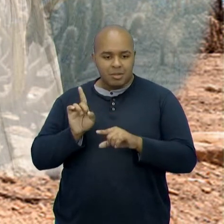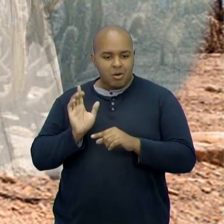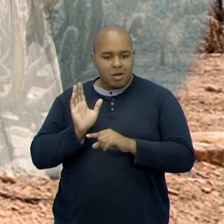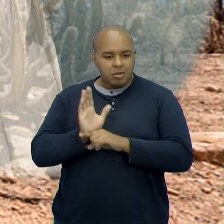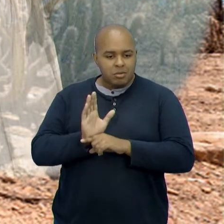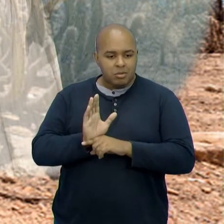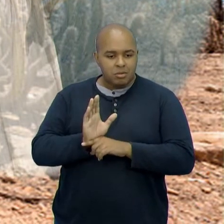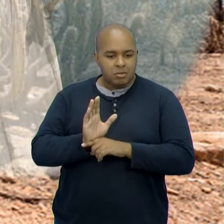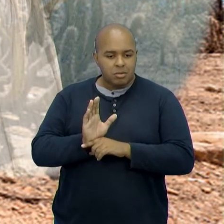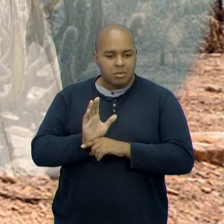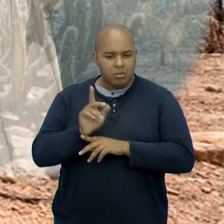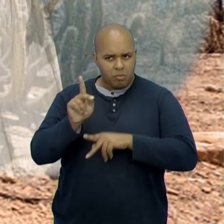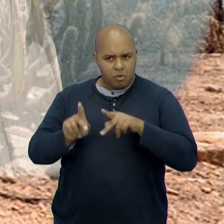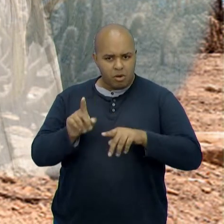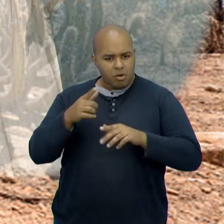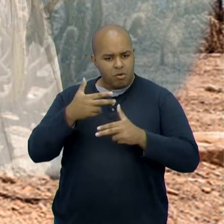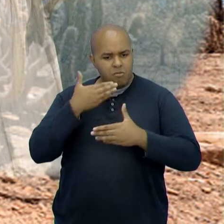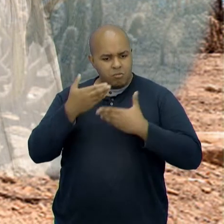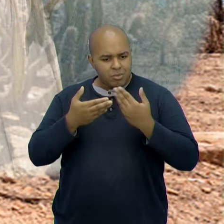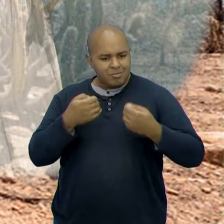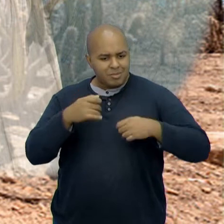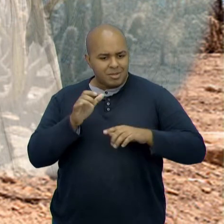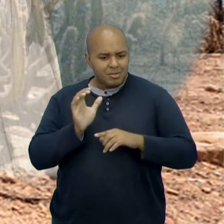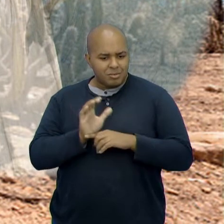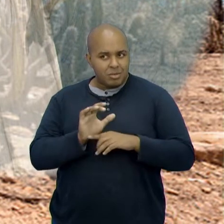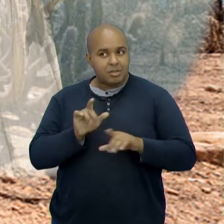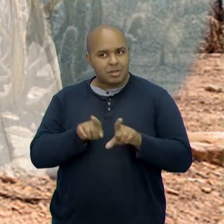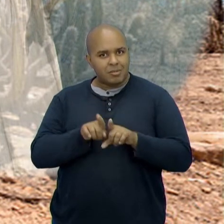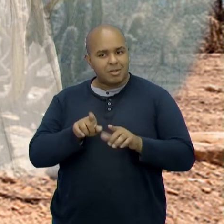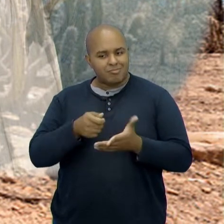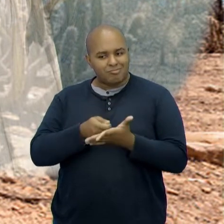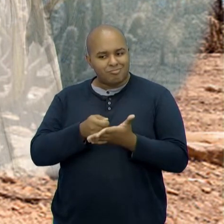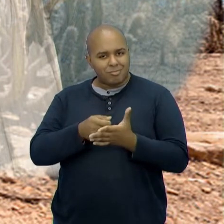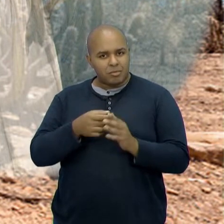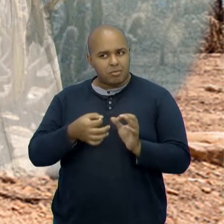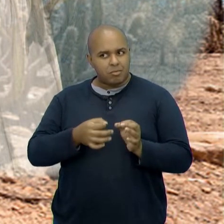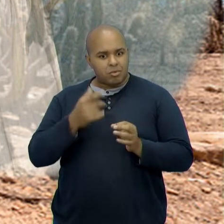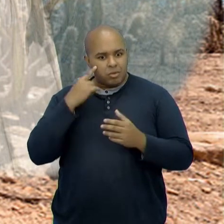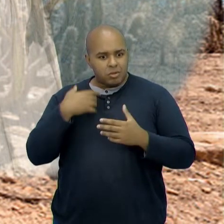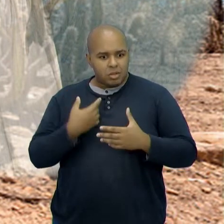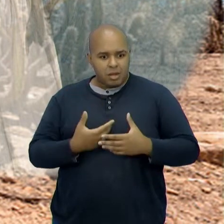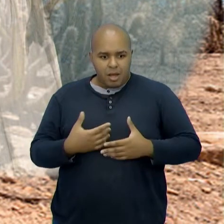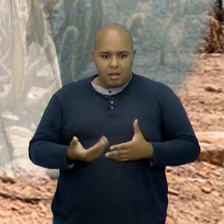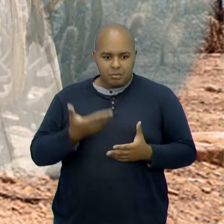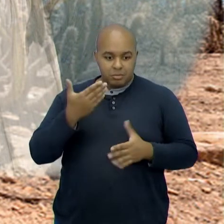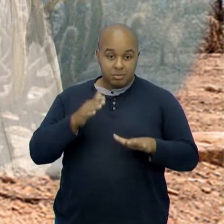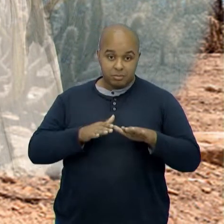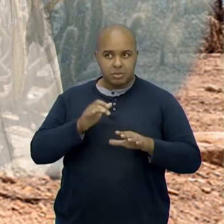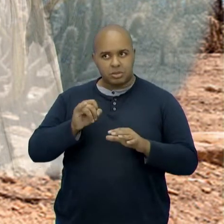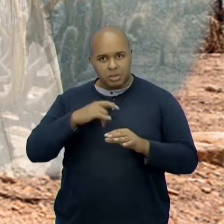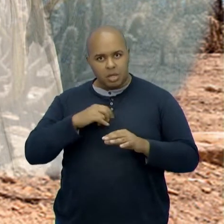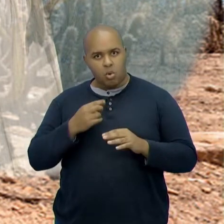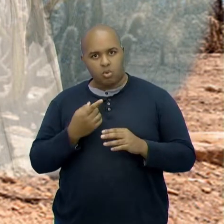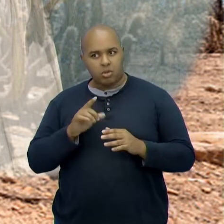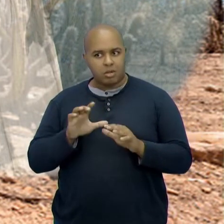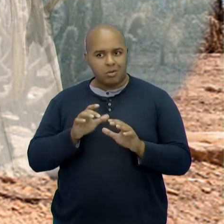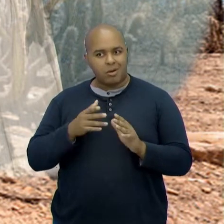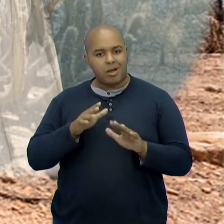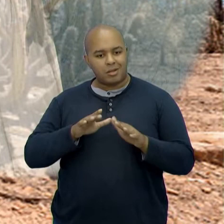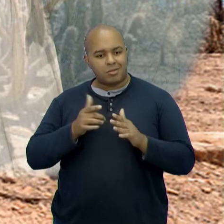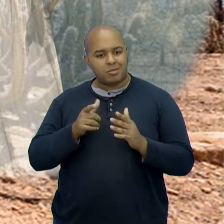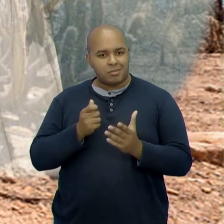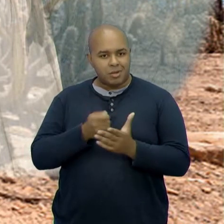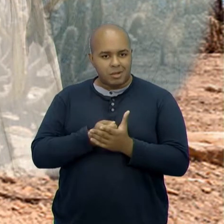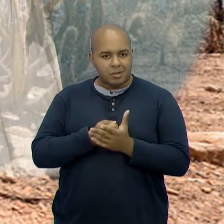auxiliar o povo com as demandas que eles tinham, ainda cobrava impostos altíssimos, né? Independente se tinham ou não condições de